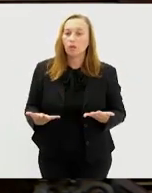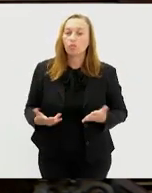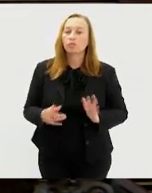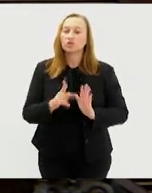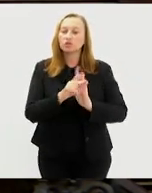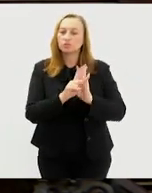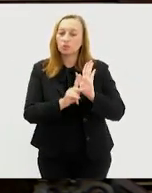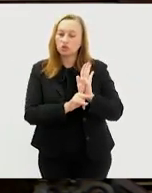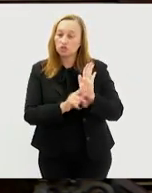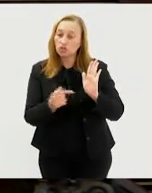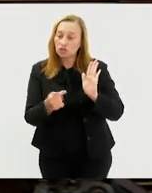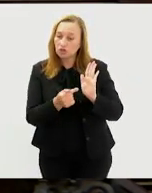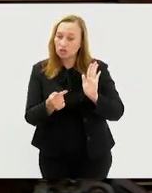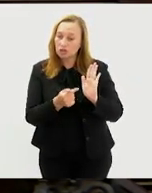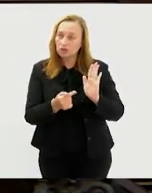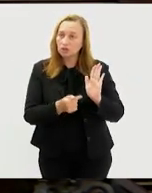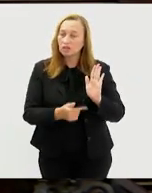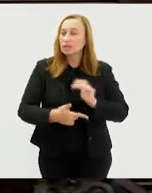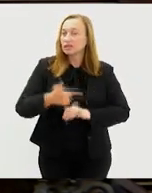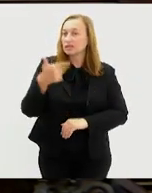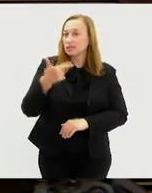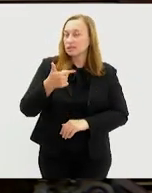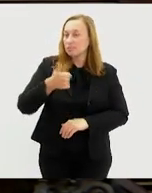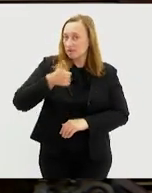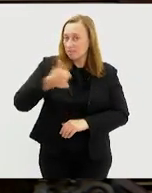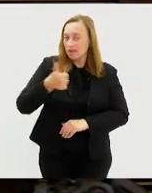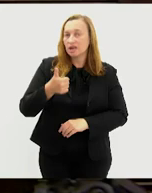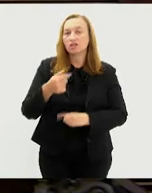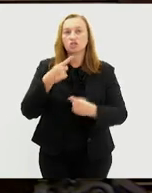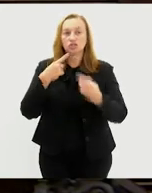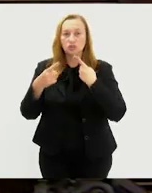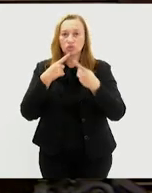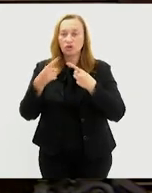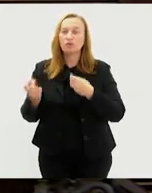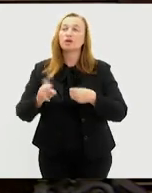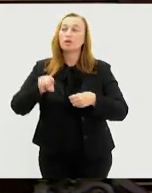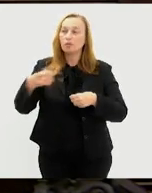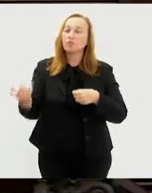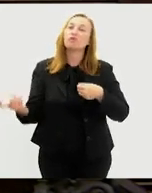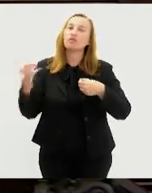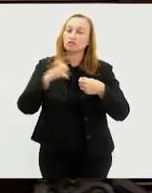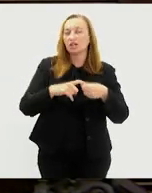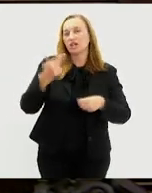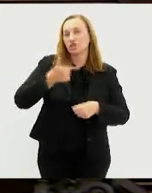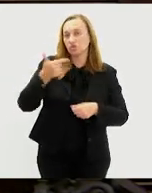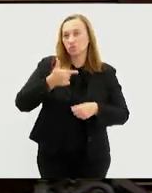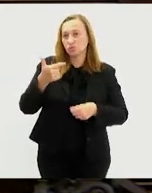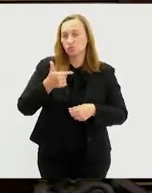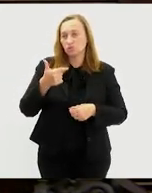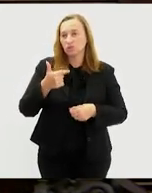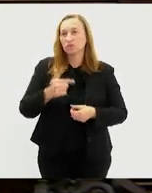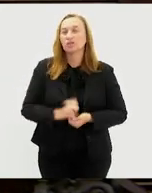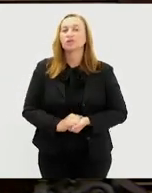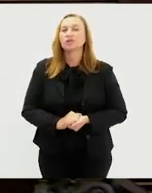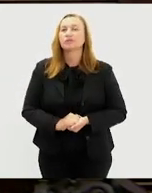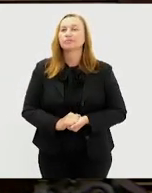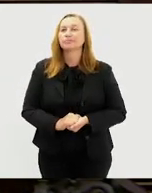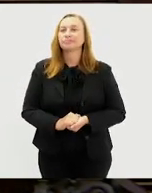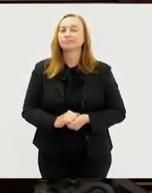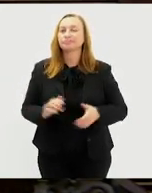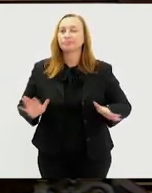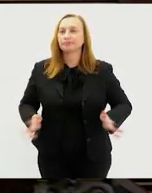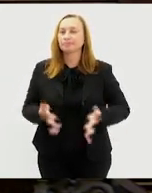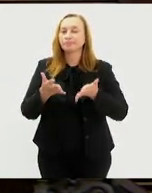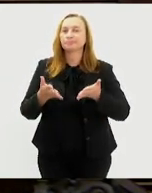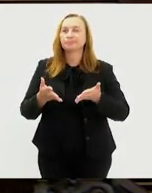tá em tramitação que tá indo em segunda em primeira discussão ainda vai vir em segunda ele é uma iniciativa para abrir um